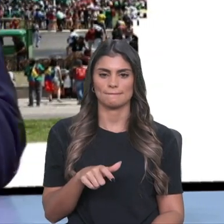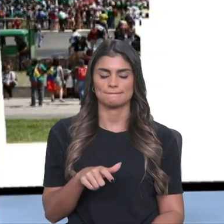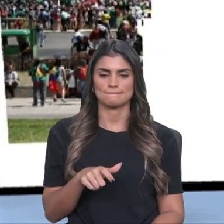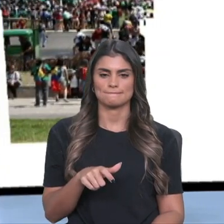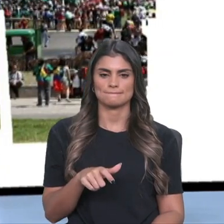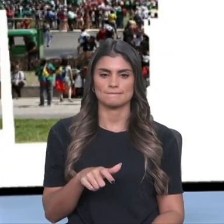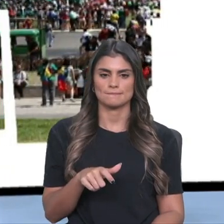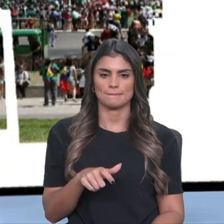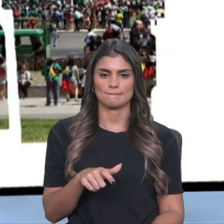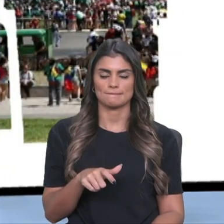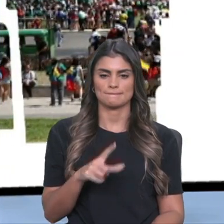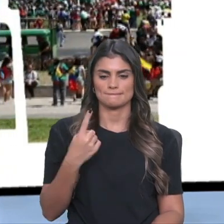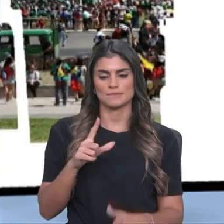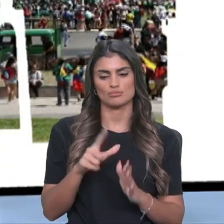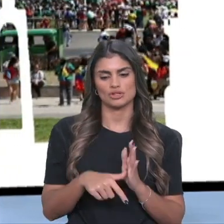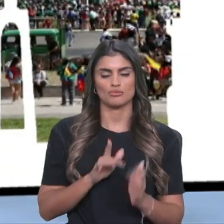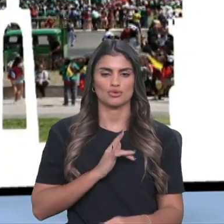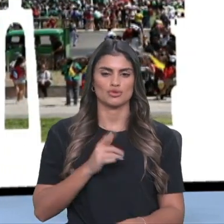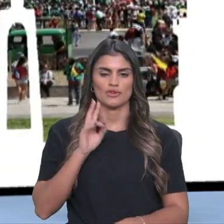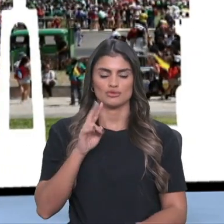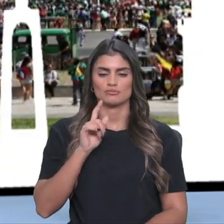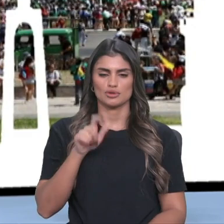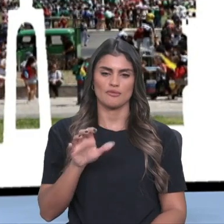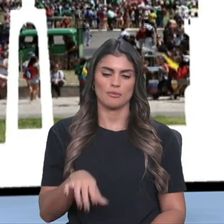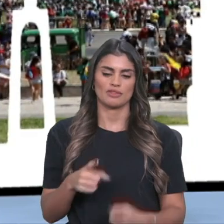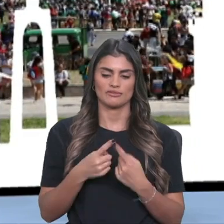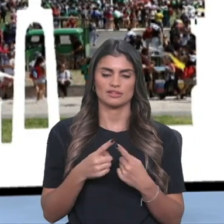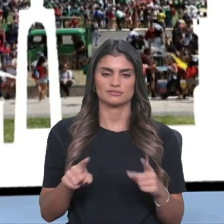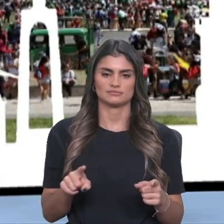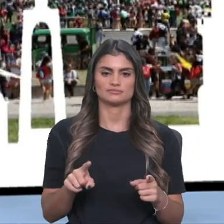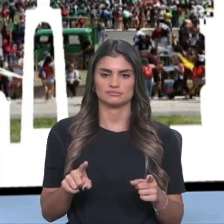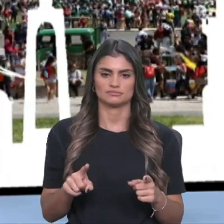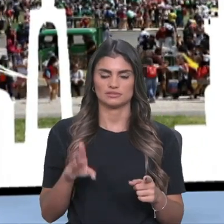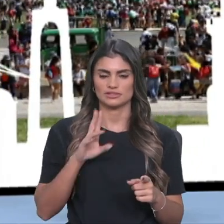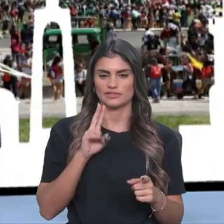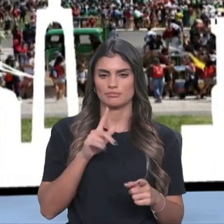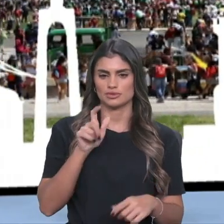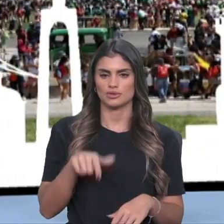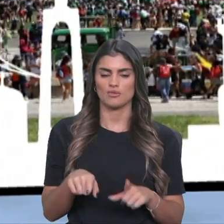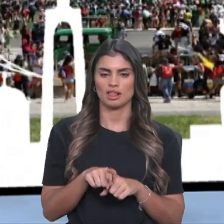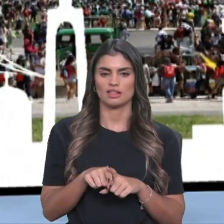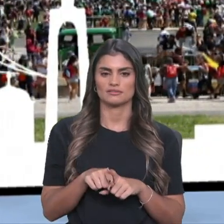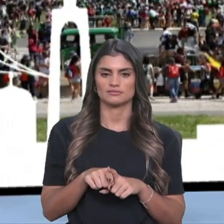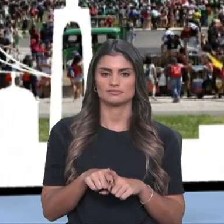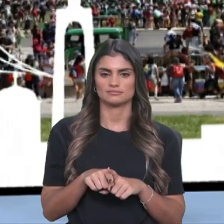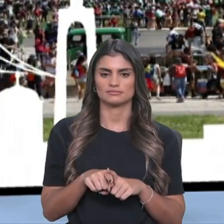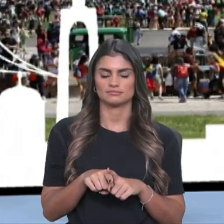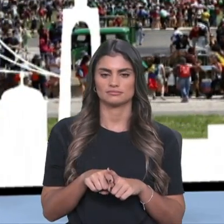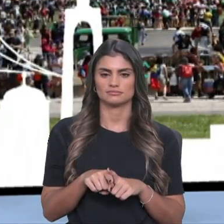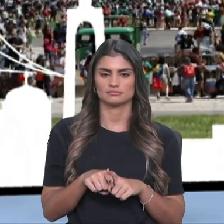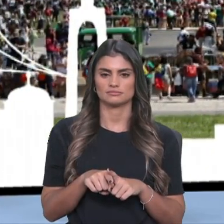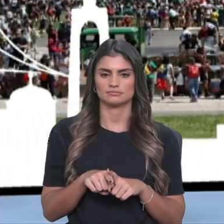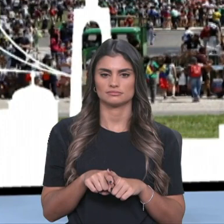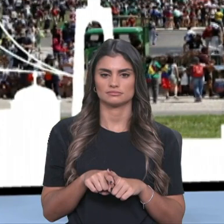um projeto amoroso, eu olho para o ser humano de uma forma distinta do que se olhar para o ser humano como uma espécie de cão